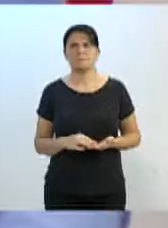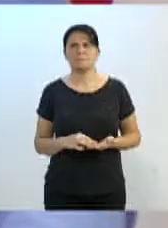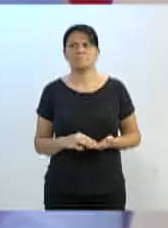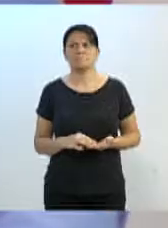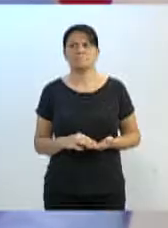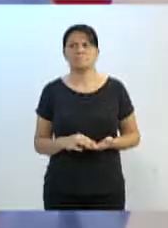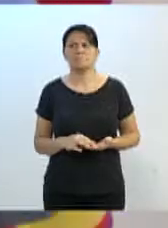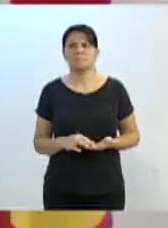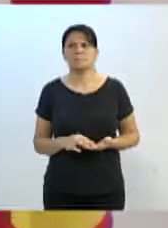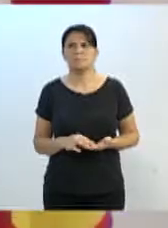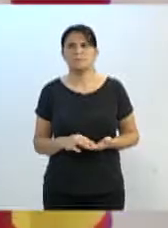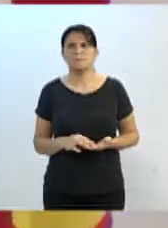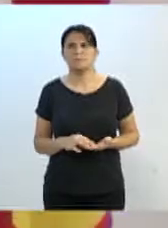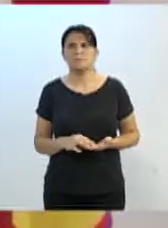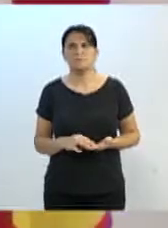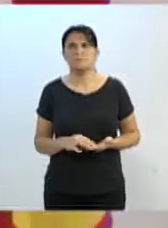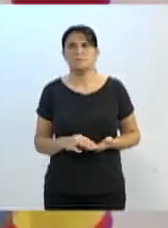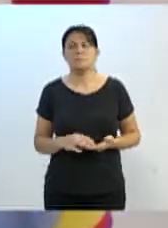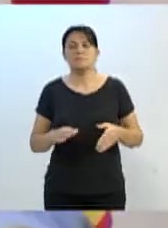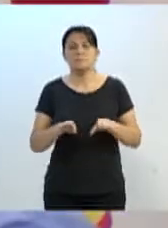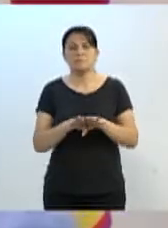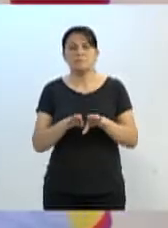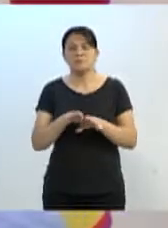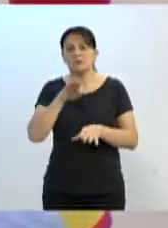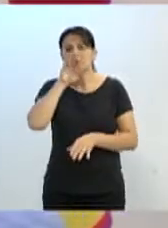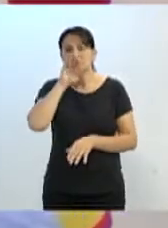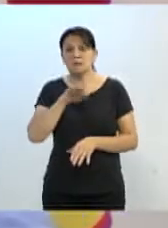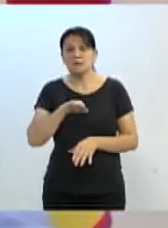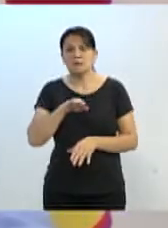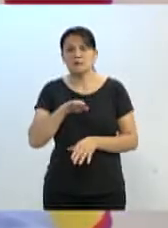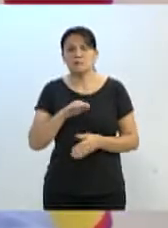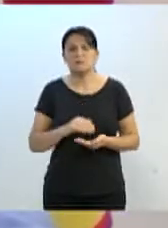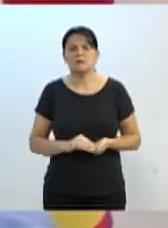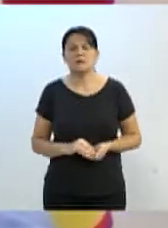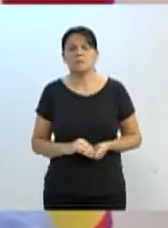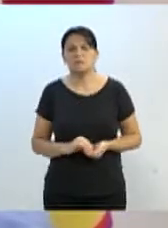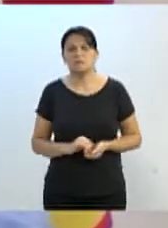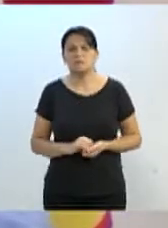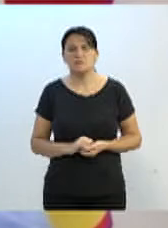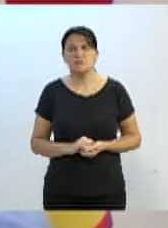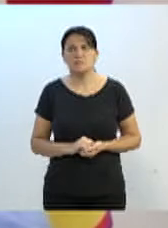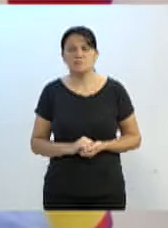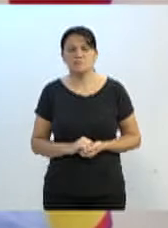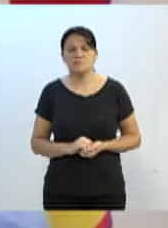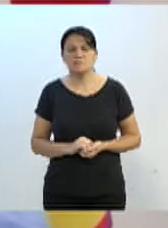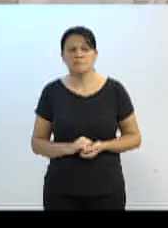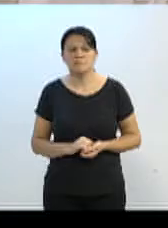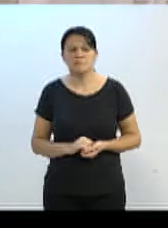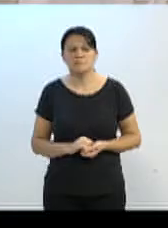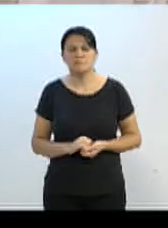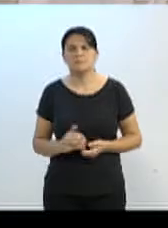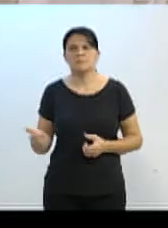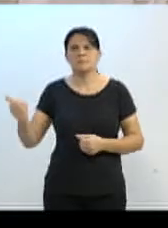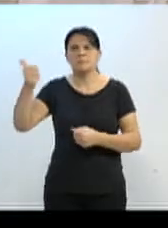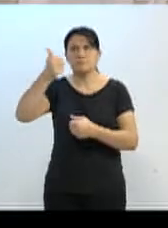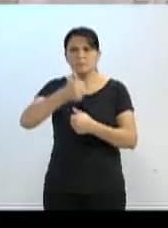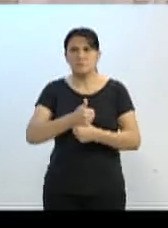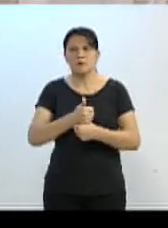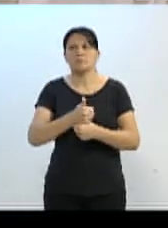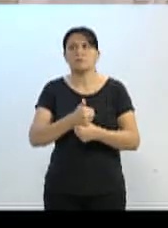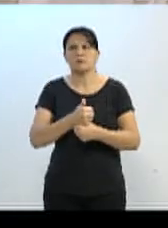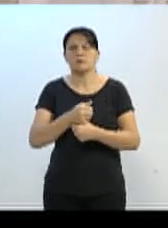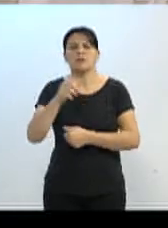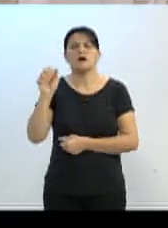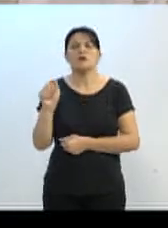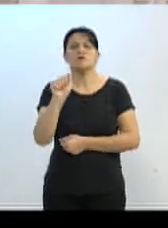trazer e é nesta tarde a posse da nova Diretoria da associação de moradores da Rua Araranguá gostaria que o